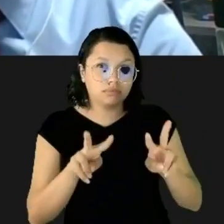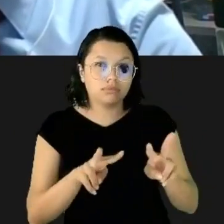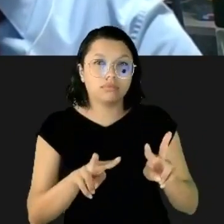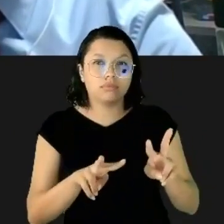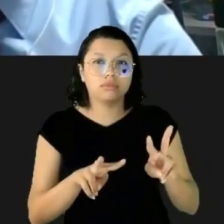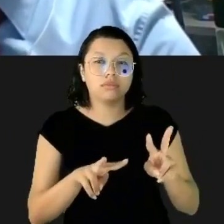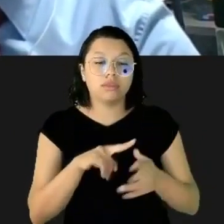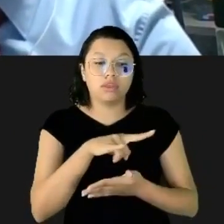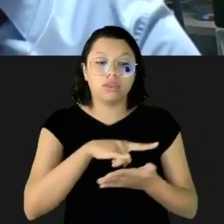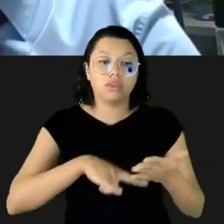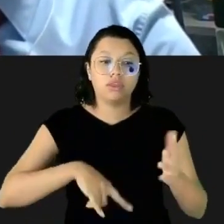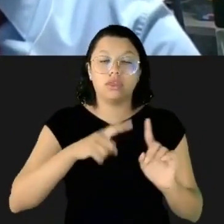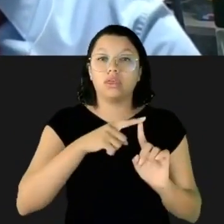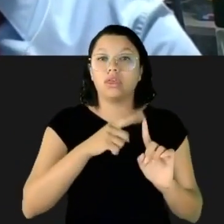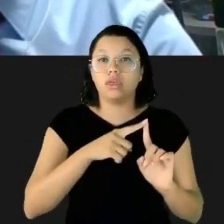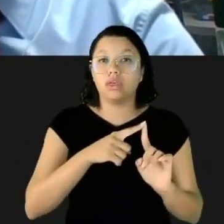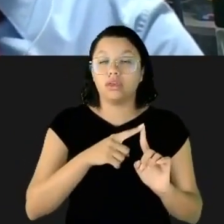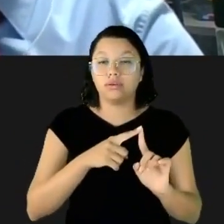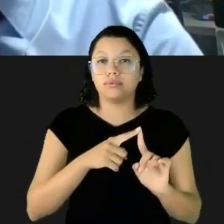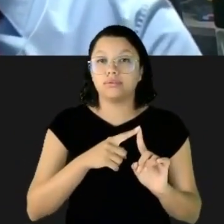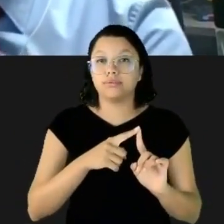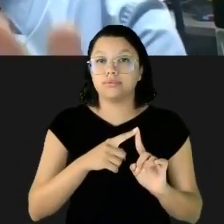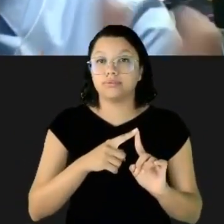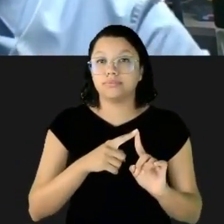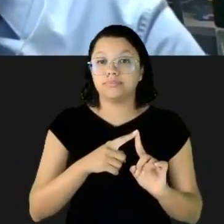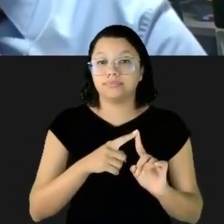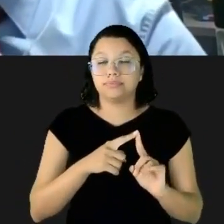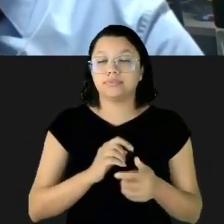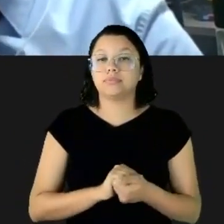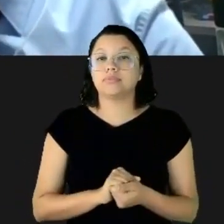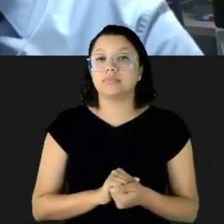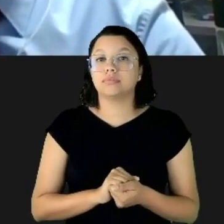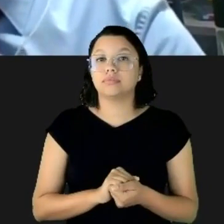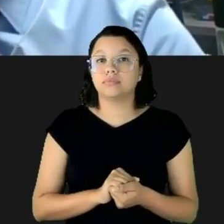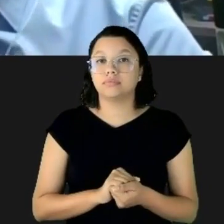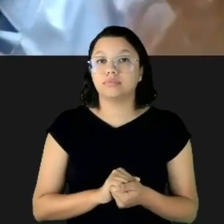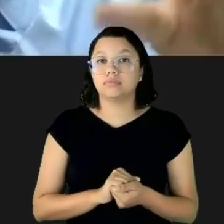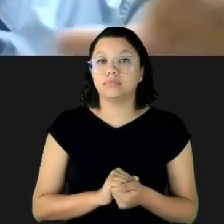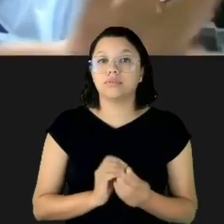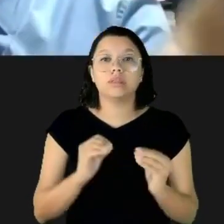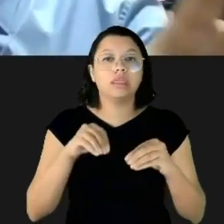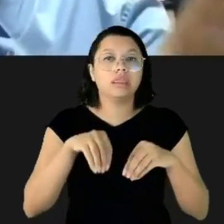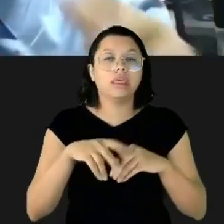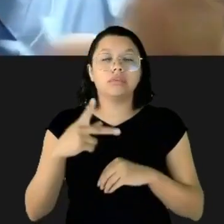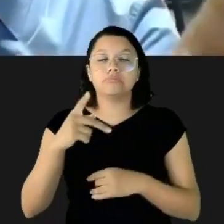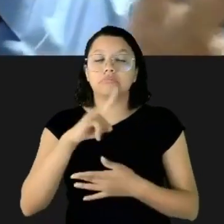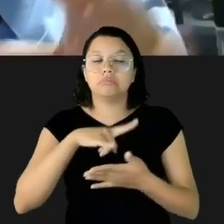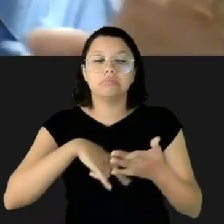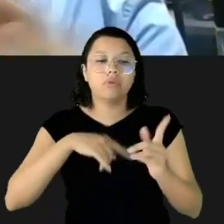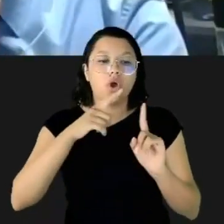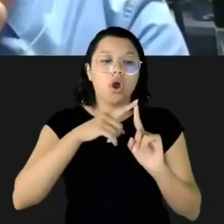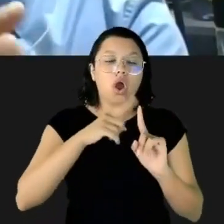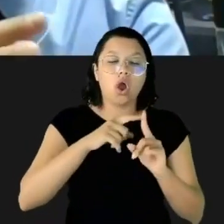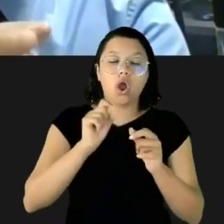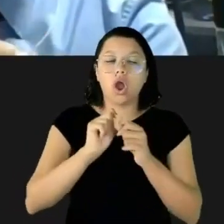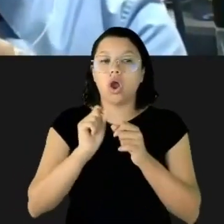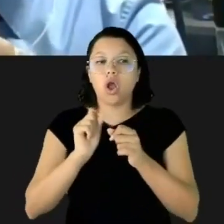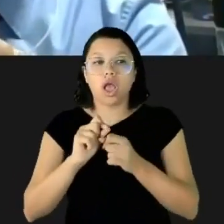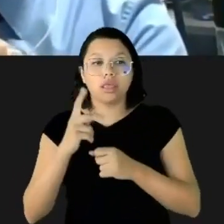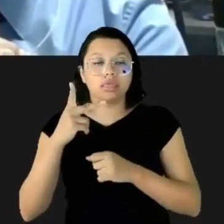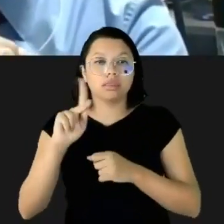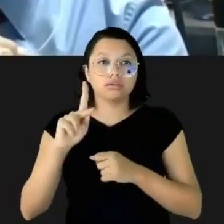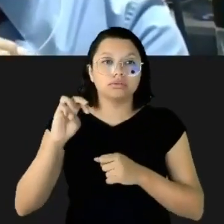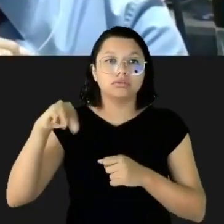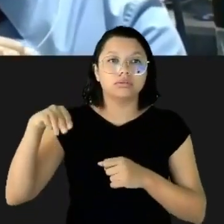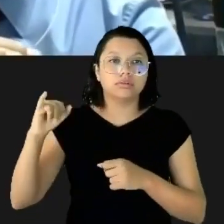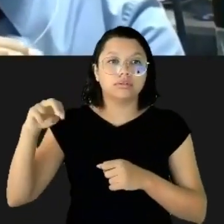visualizar o modelo para você ver se é isso mesmo eu chamo aqui por exemplo doença pré-existente você está lá dentro do seu modelo está fazendo